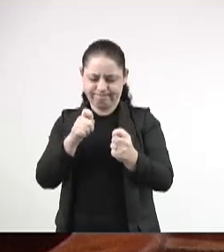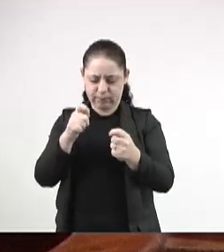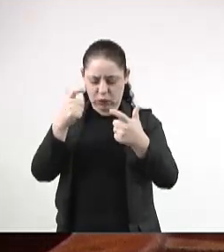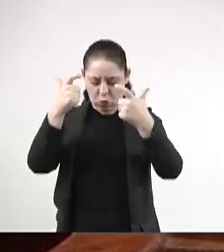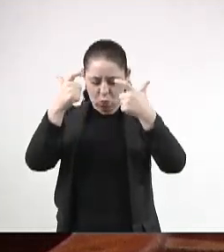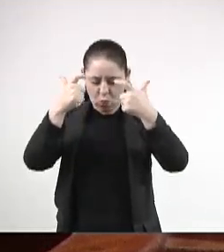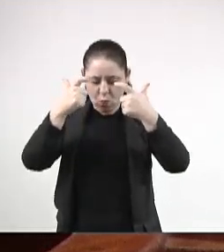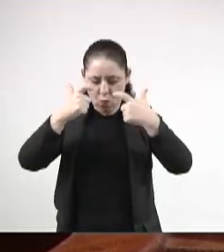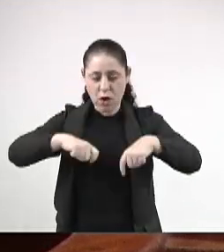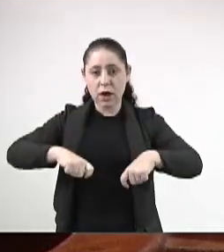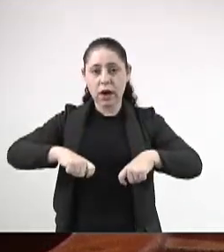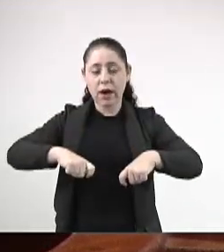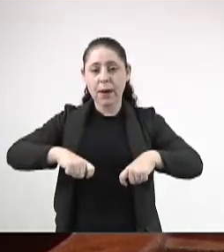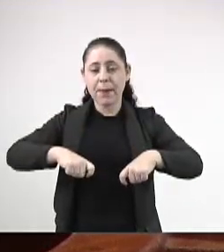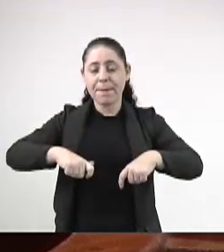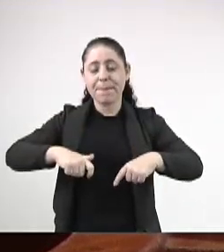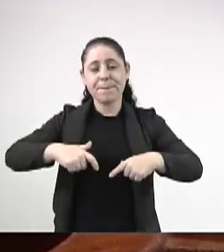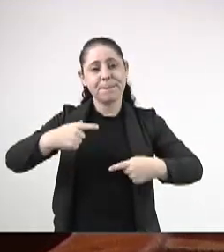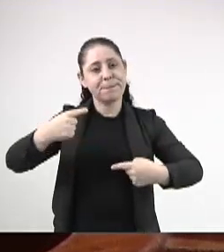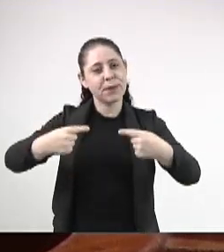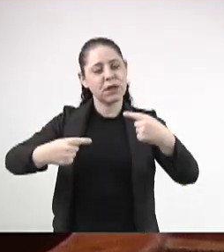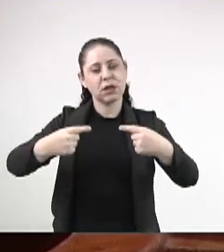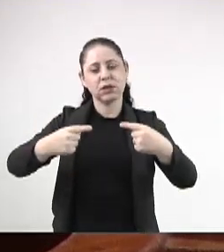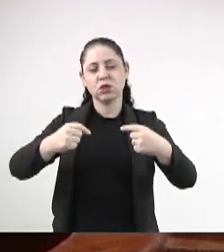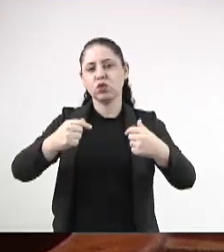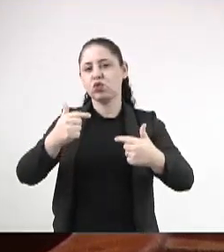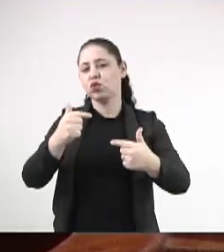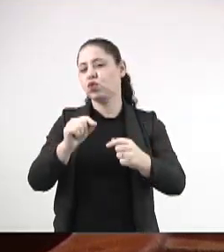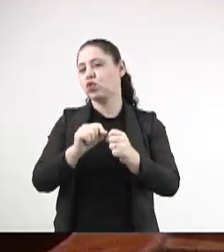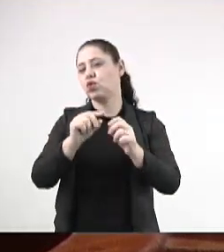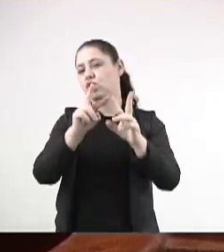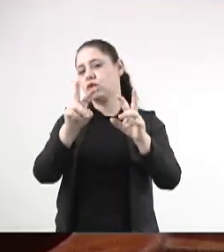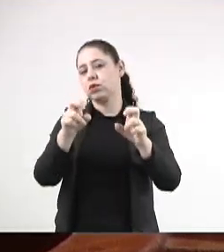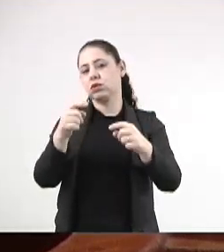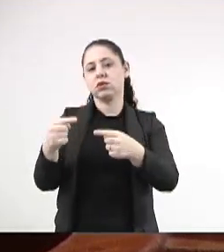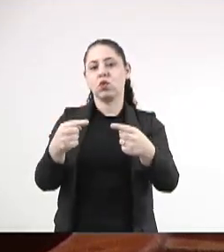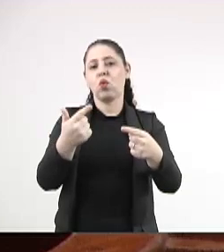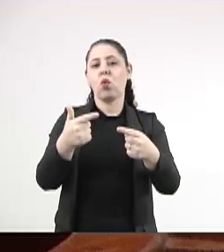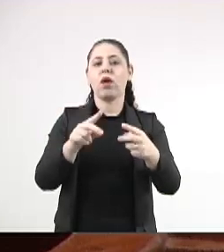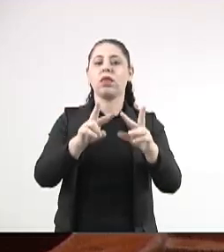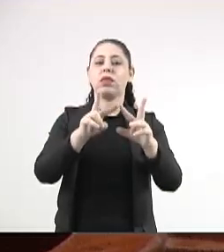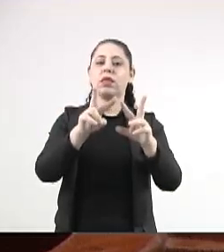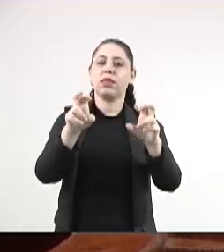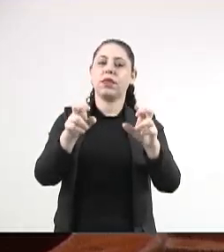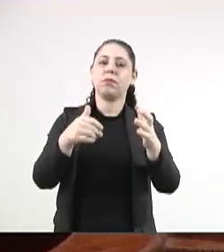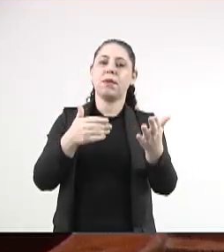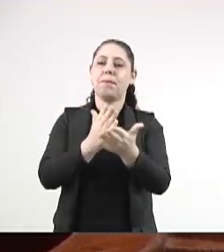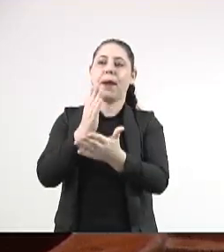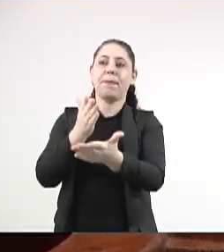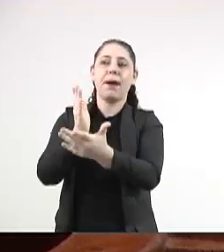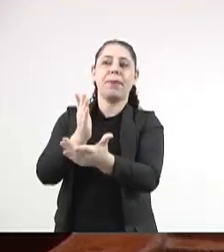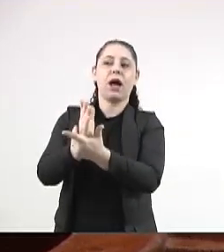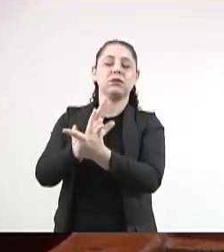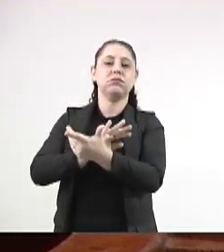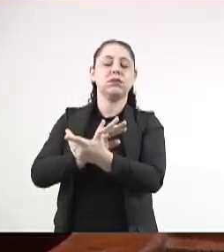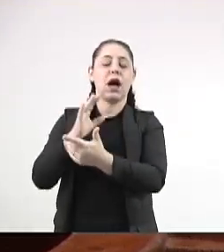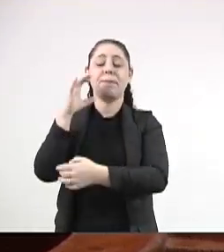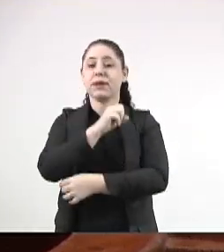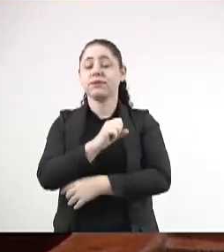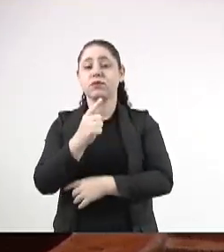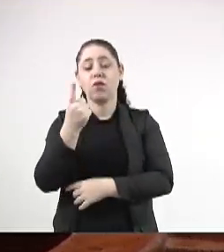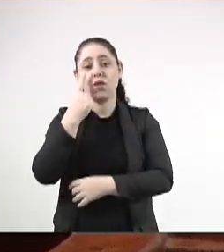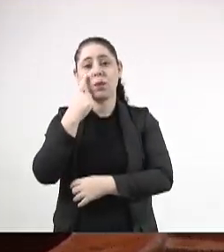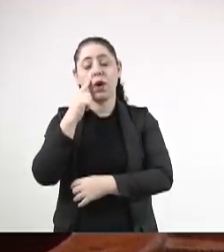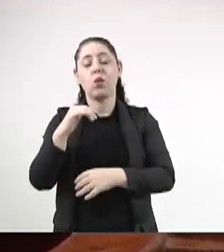corpos e pautas polêmicas para que passassem outros temas naquele momento. E nós